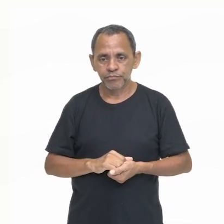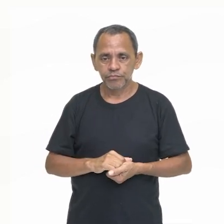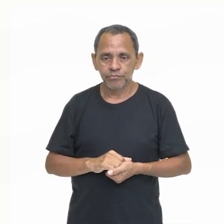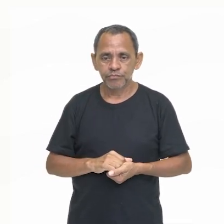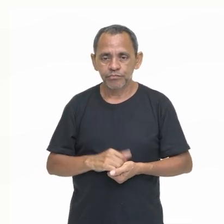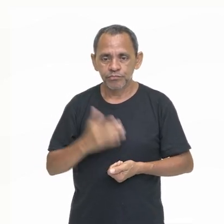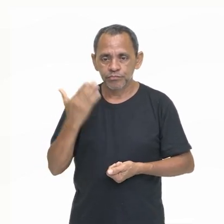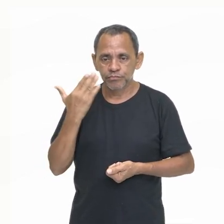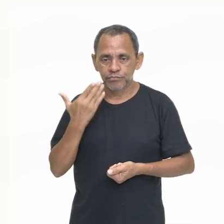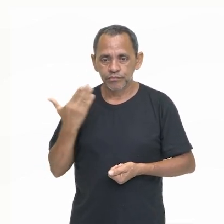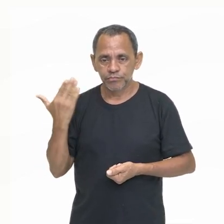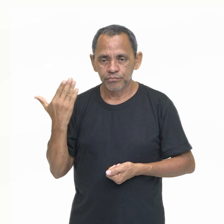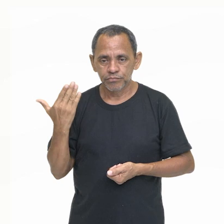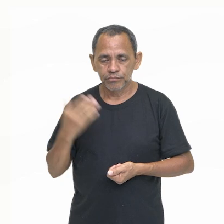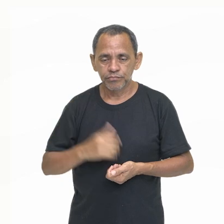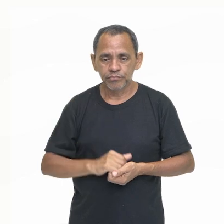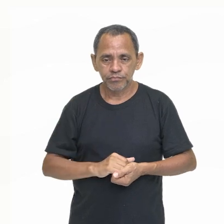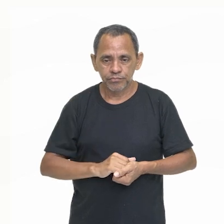temos. Ok?